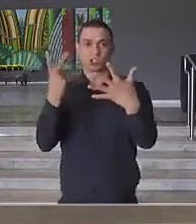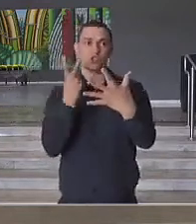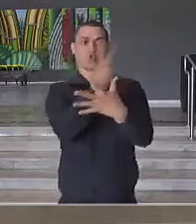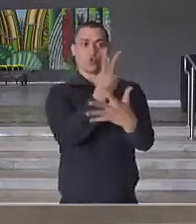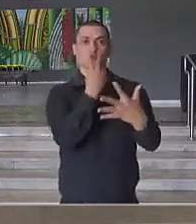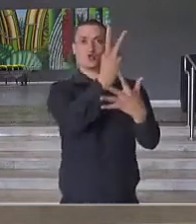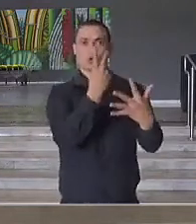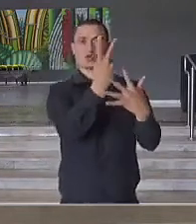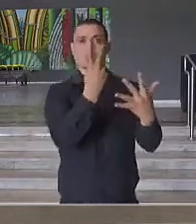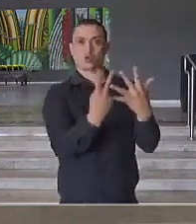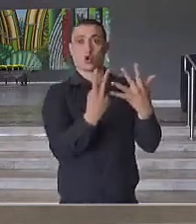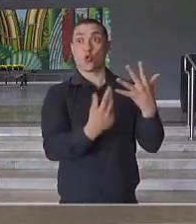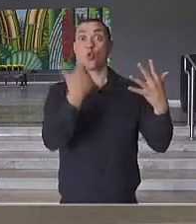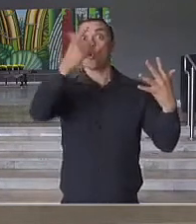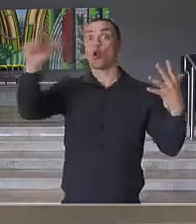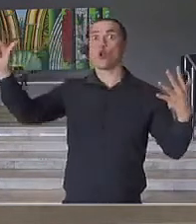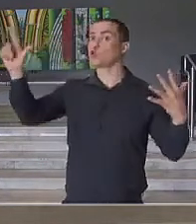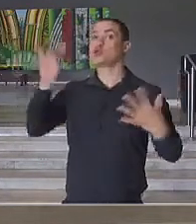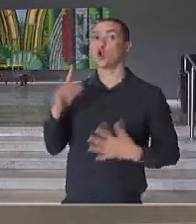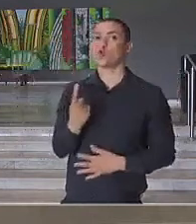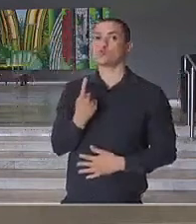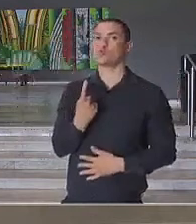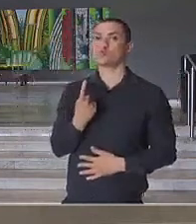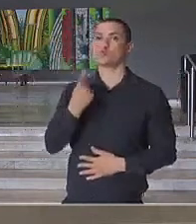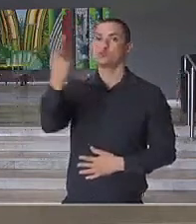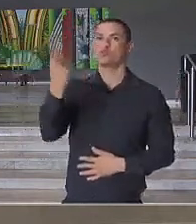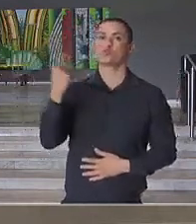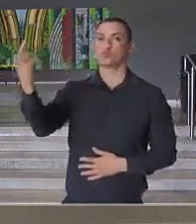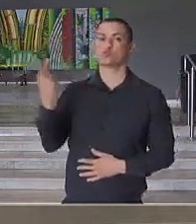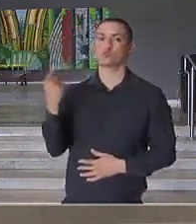doses. As demais regiões receberam